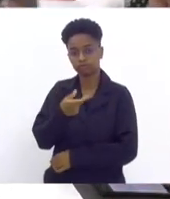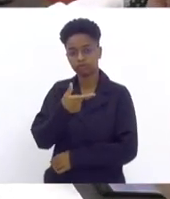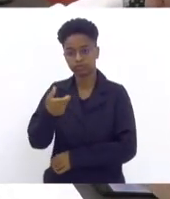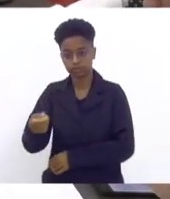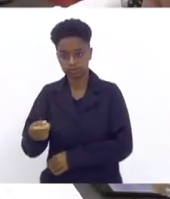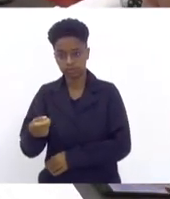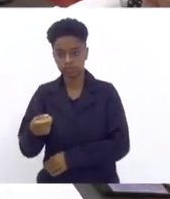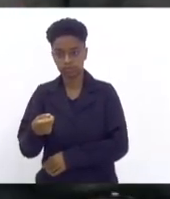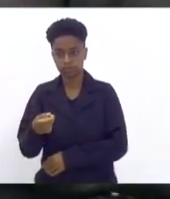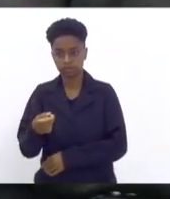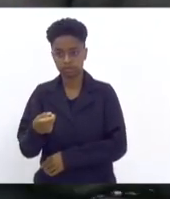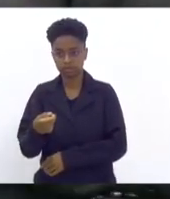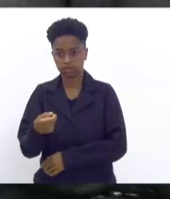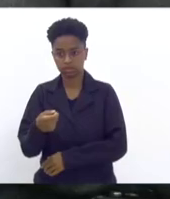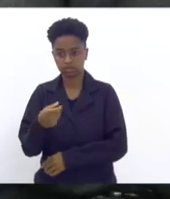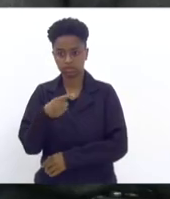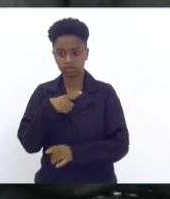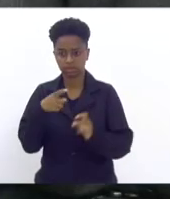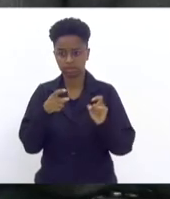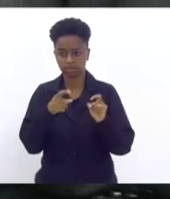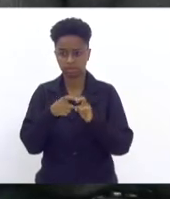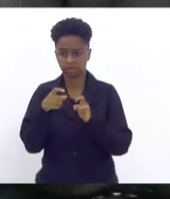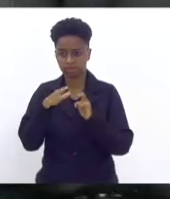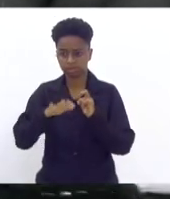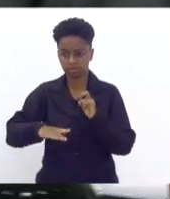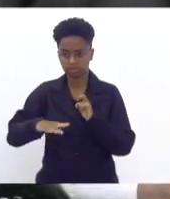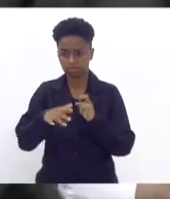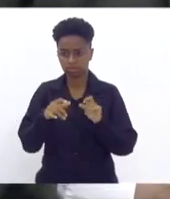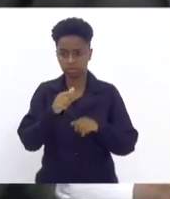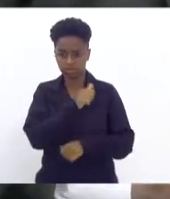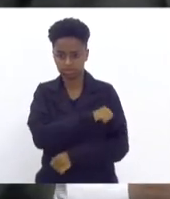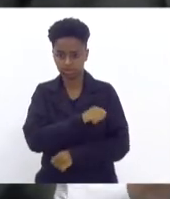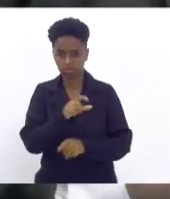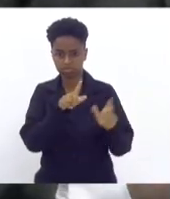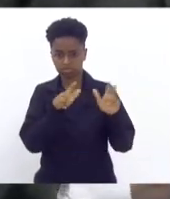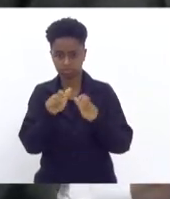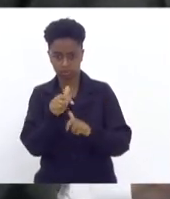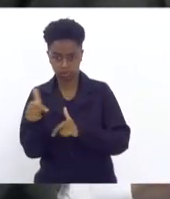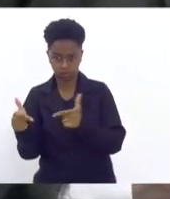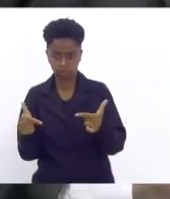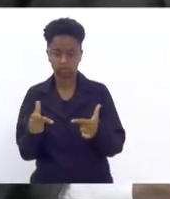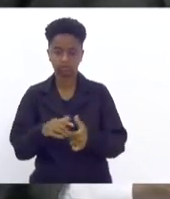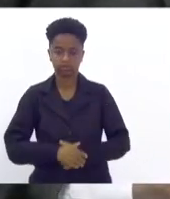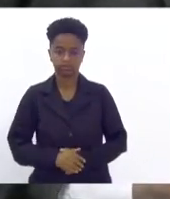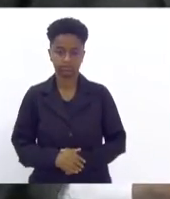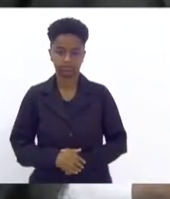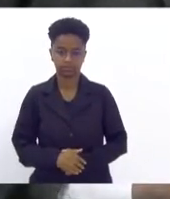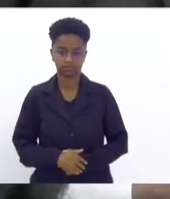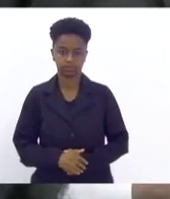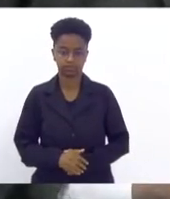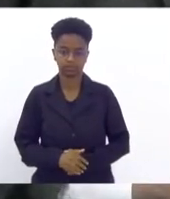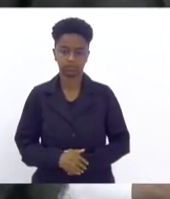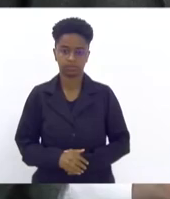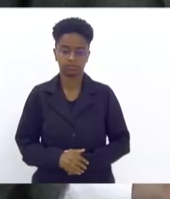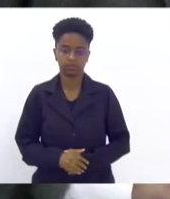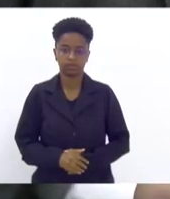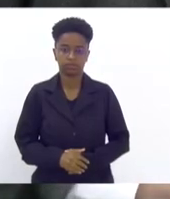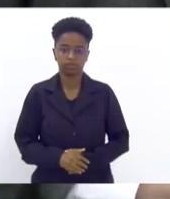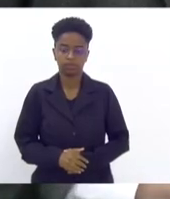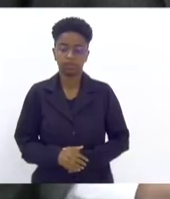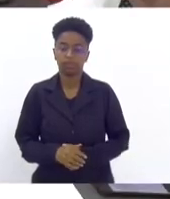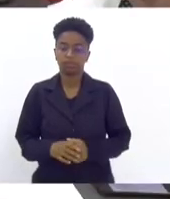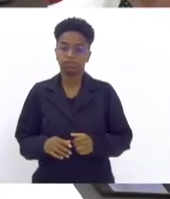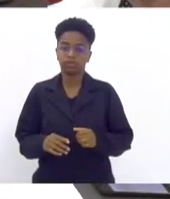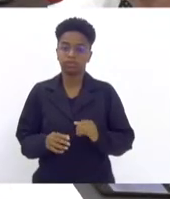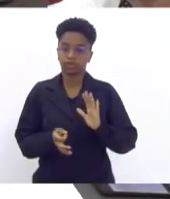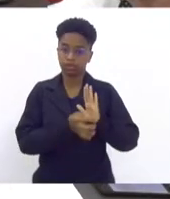acorrentamento de animais domésticos no Estado do Rio de Janeiro e dá outras providências. Parecer do deputado Vinícius Cozzolino. Senhor presidente, parecer